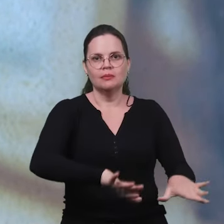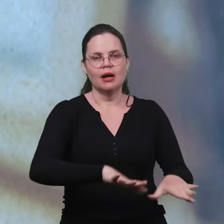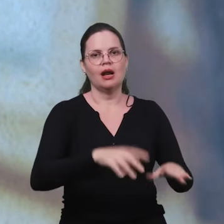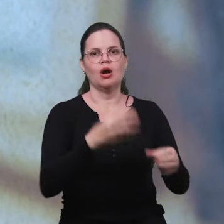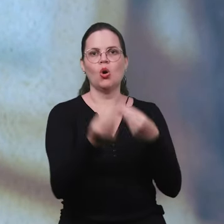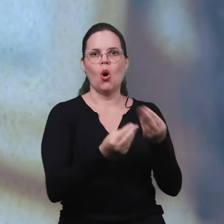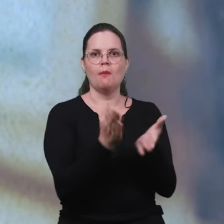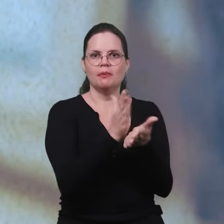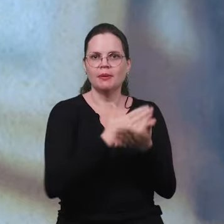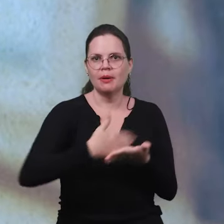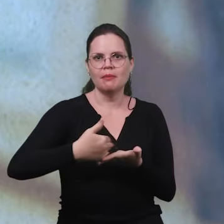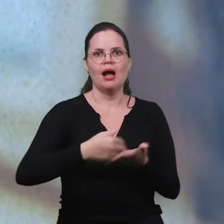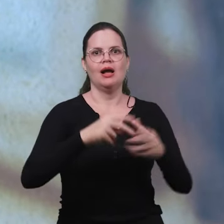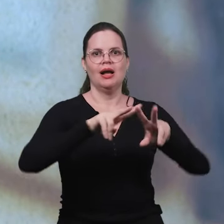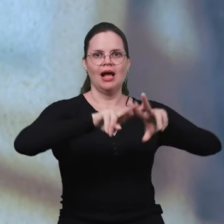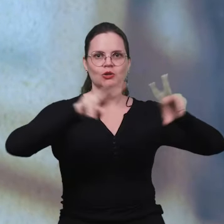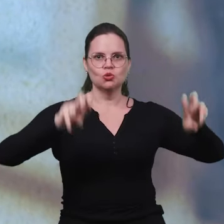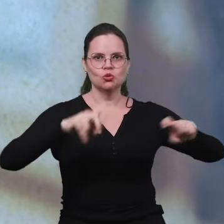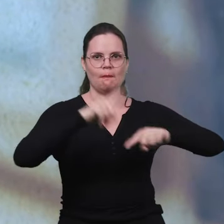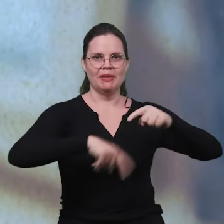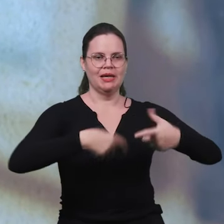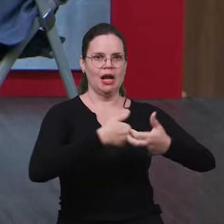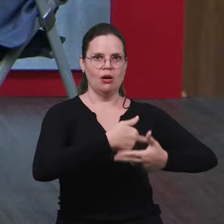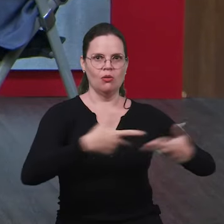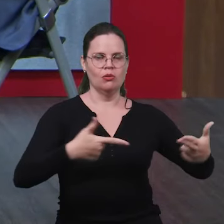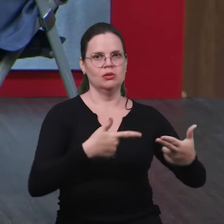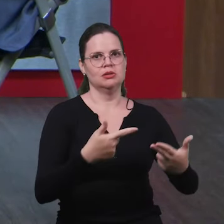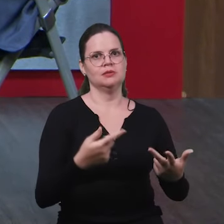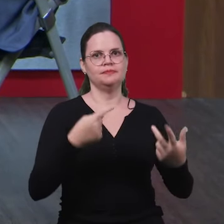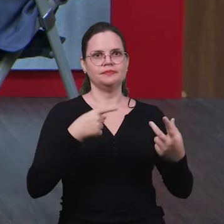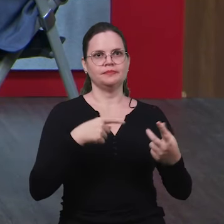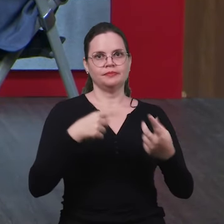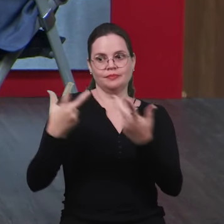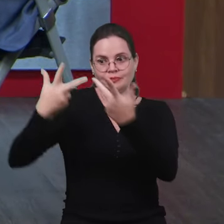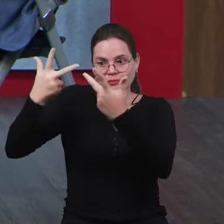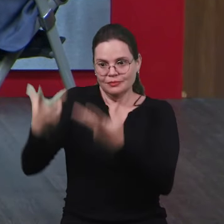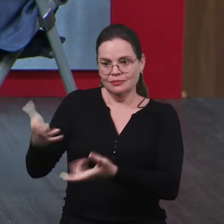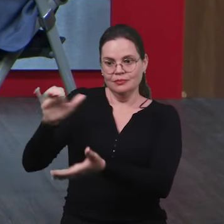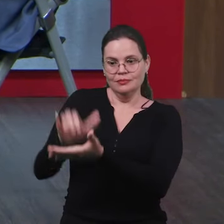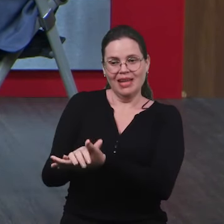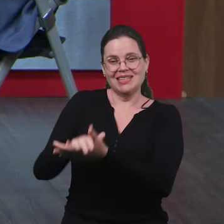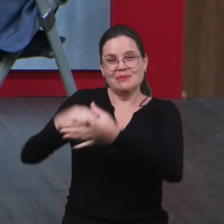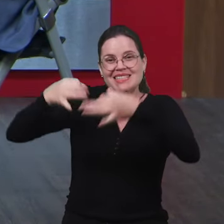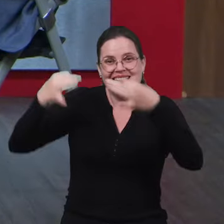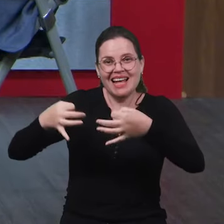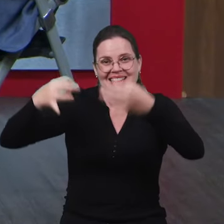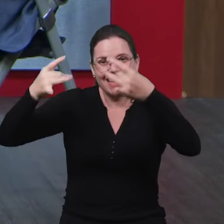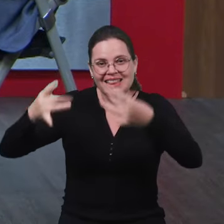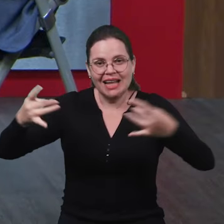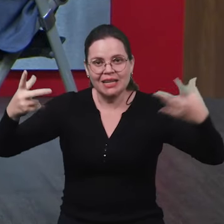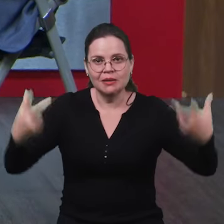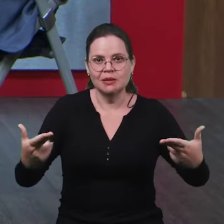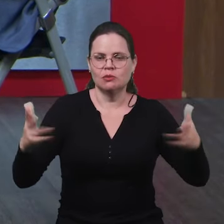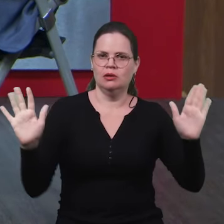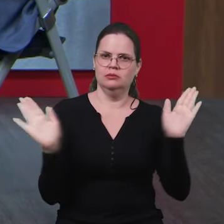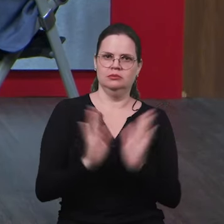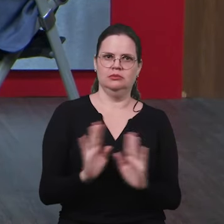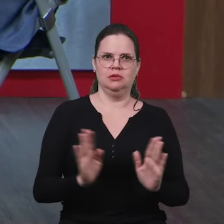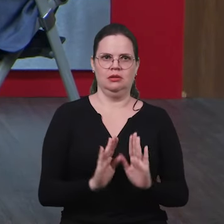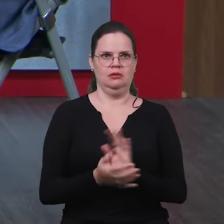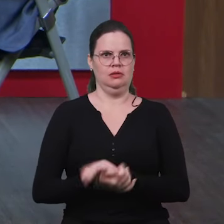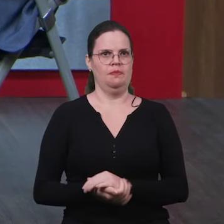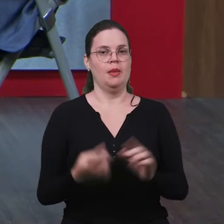vez mais próximo. Claro que nunca vai, né? Não é o mesmo regime, não tem diferença. Não, o regime de bens em si, da mesma forma